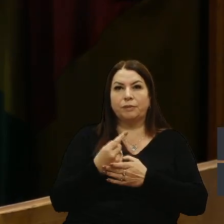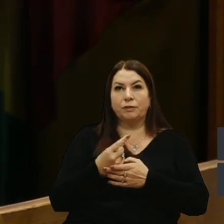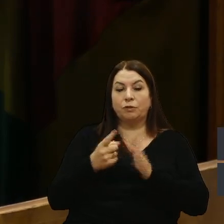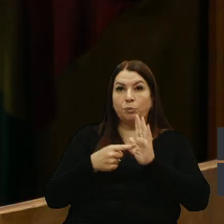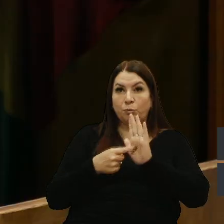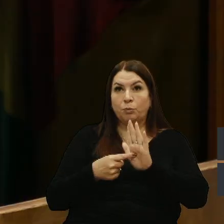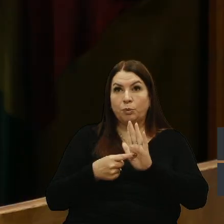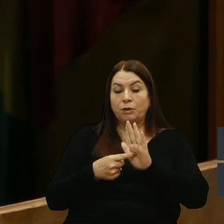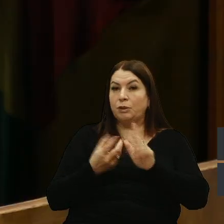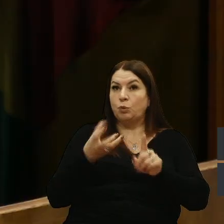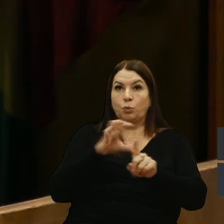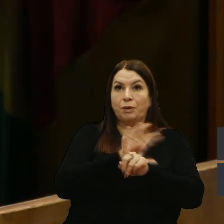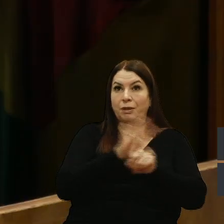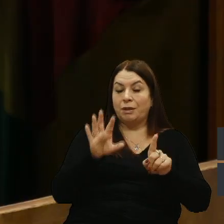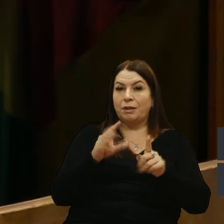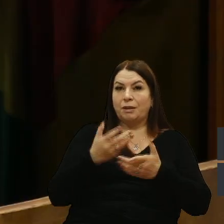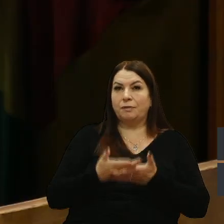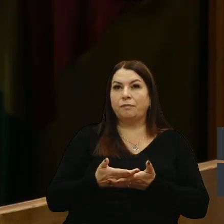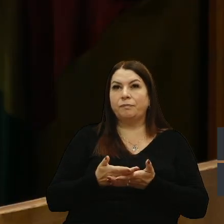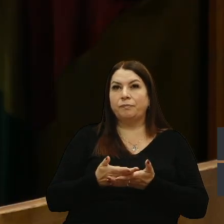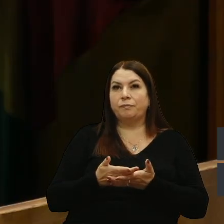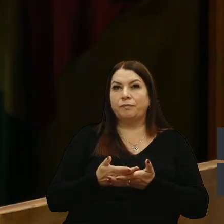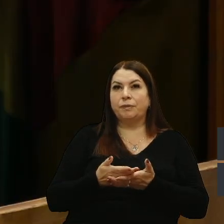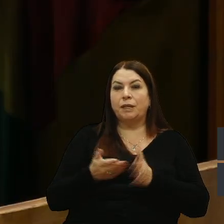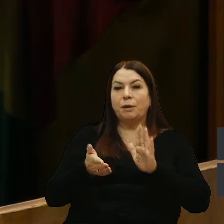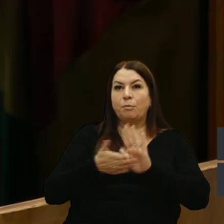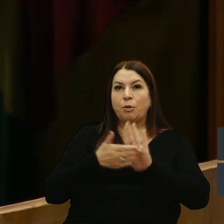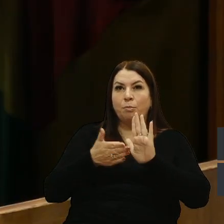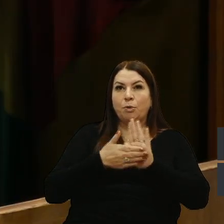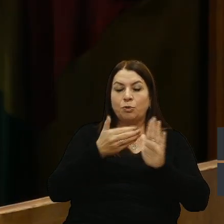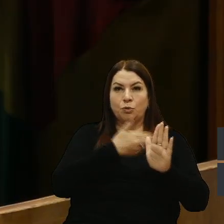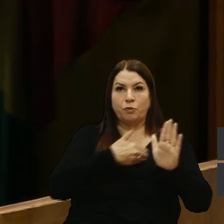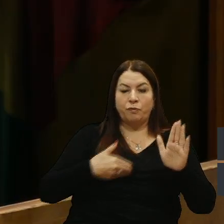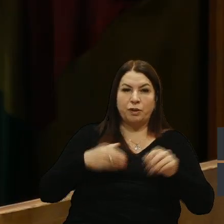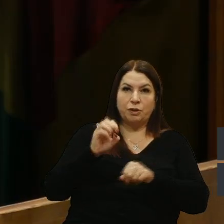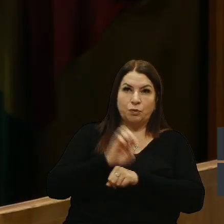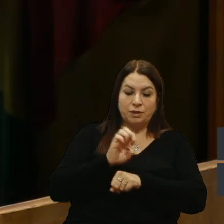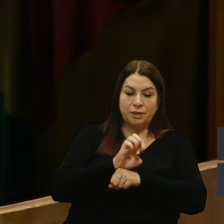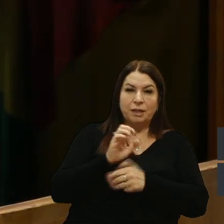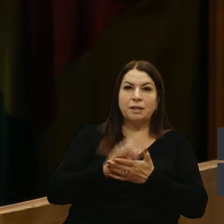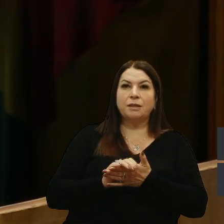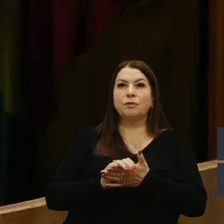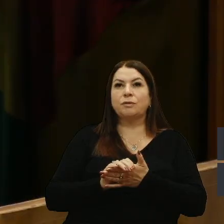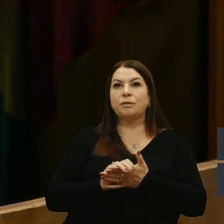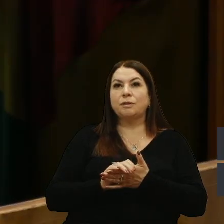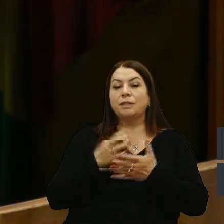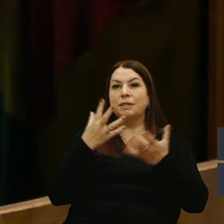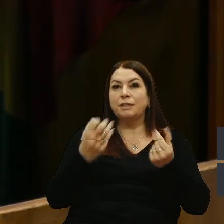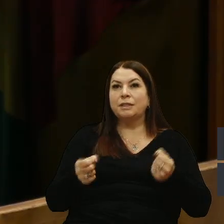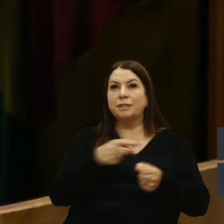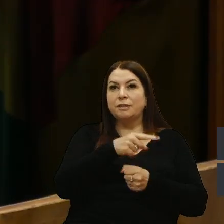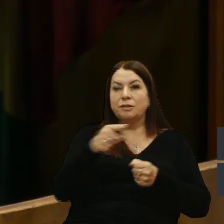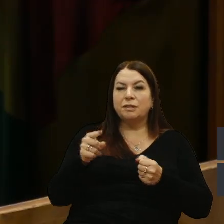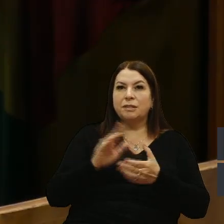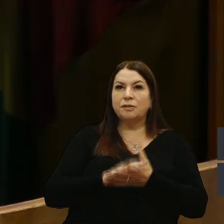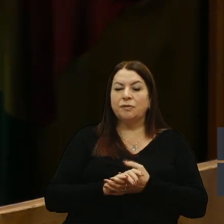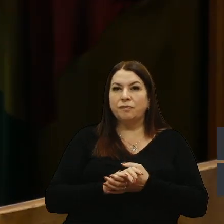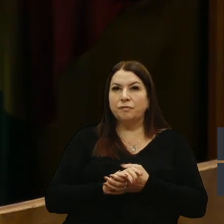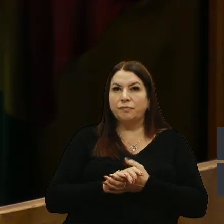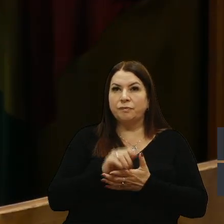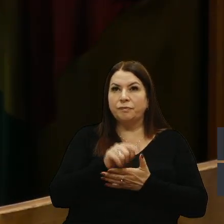denunciar e repudiar com veemência a proposta do governo do Estado que permite ou